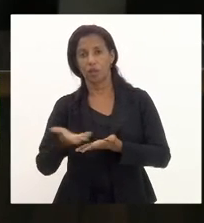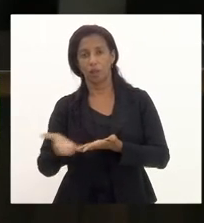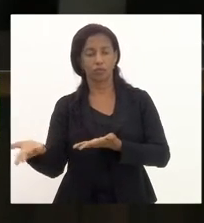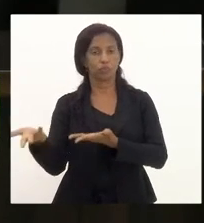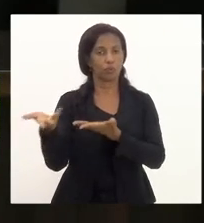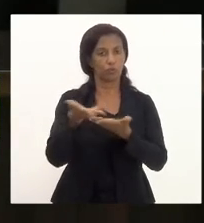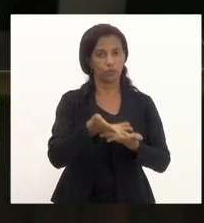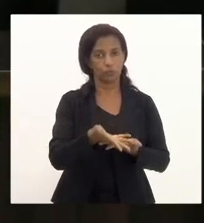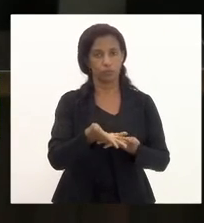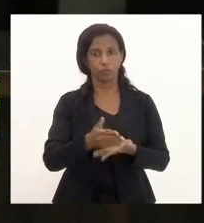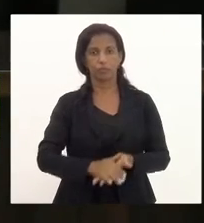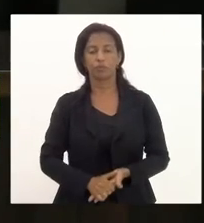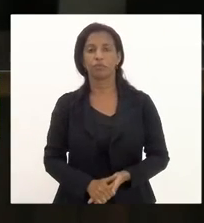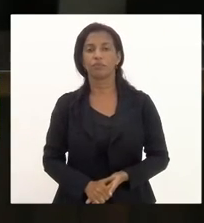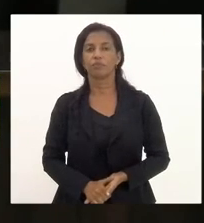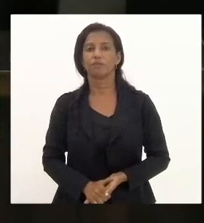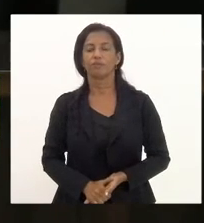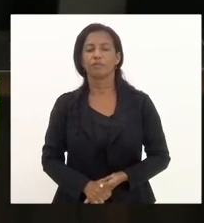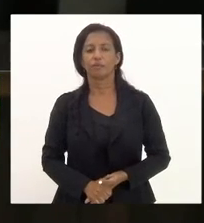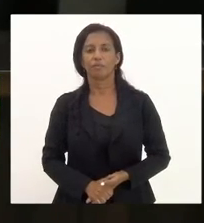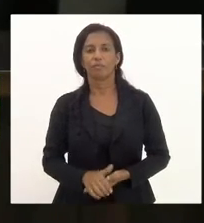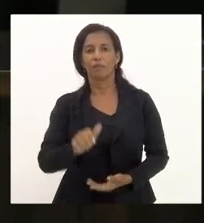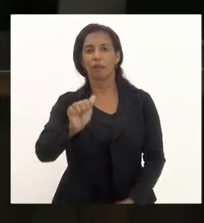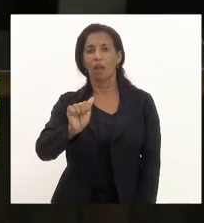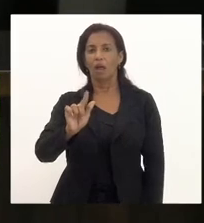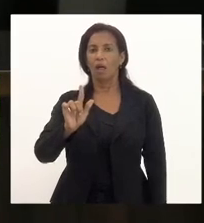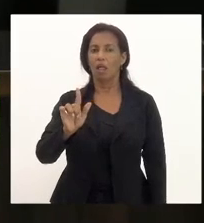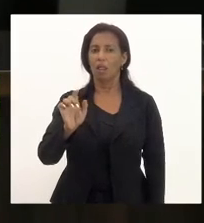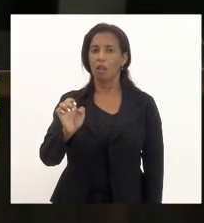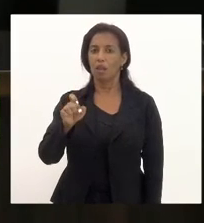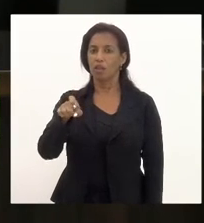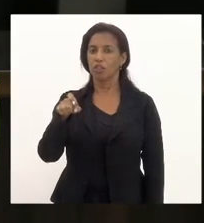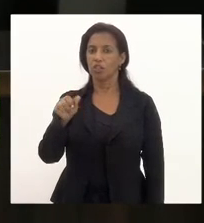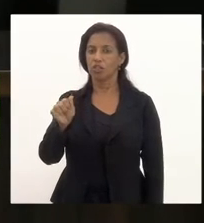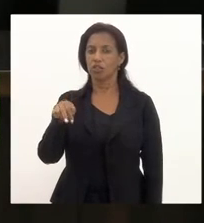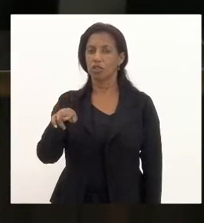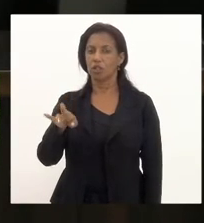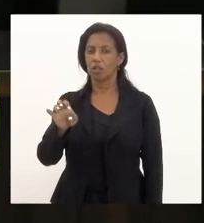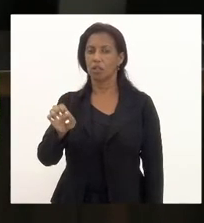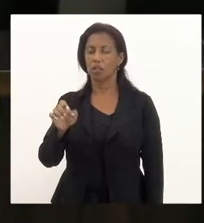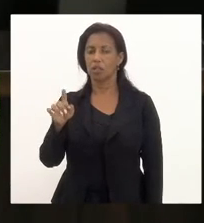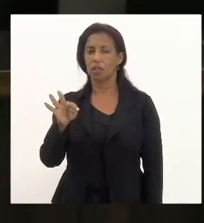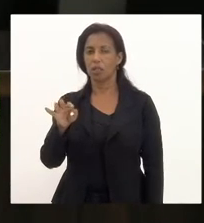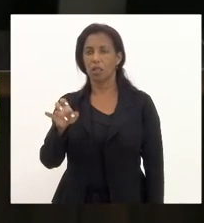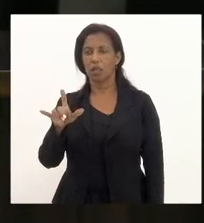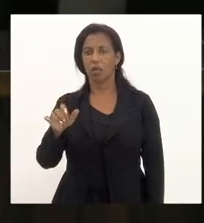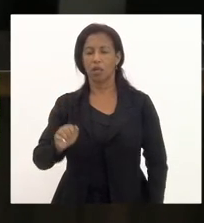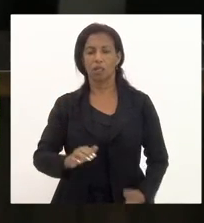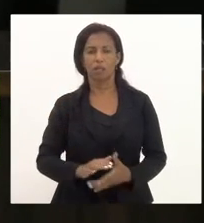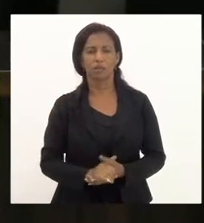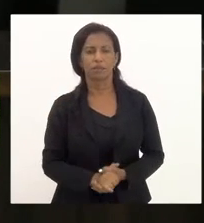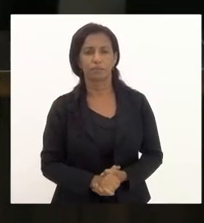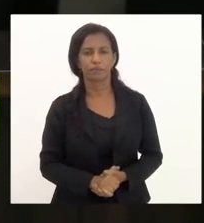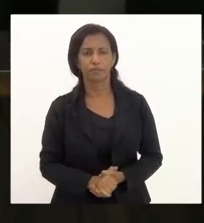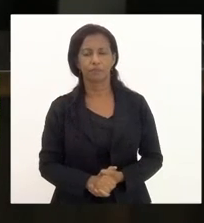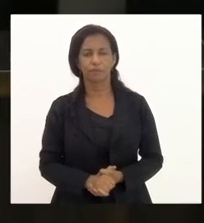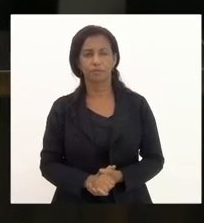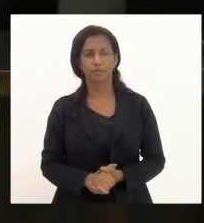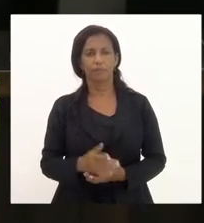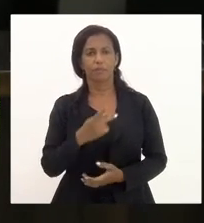convidar o Alexandre chorar Alexandre Teles de Menezes